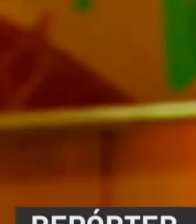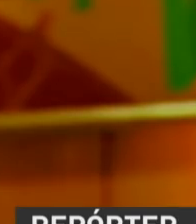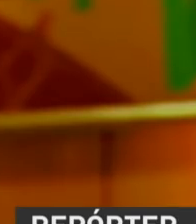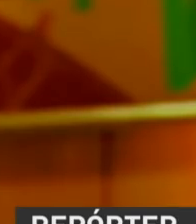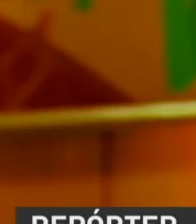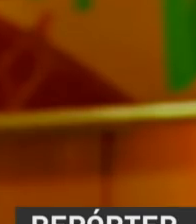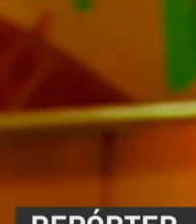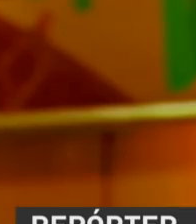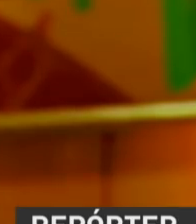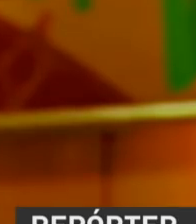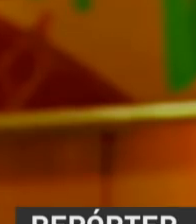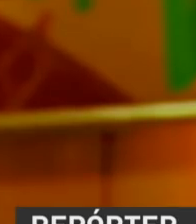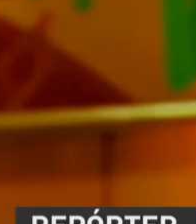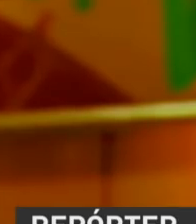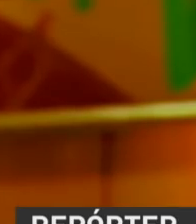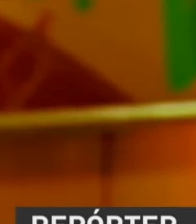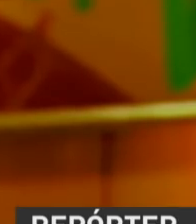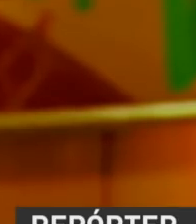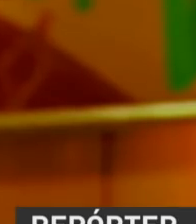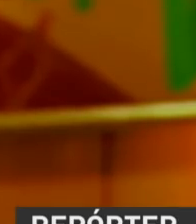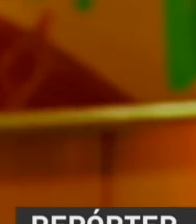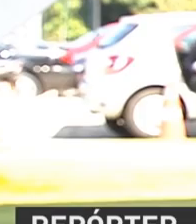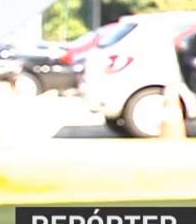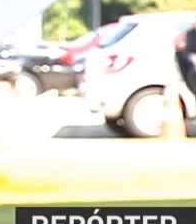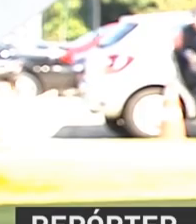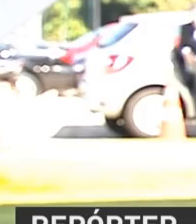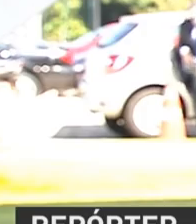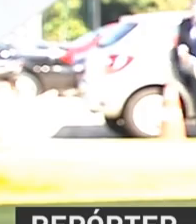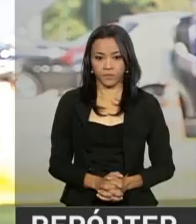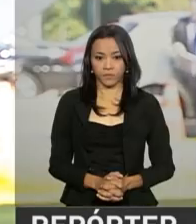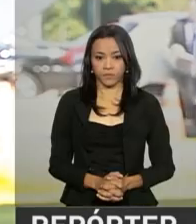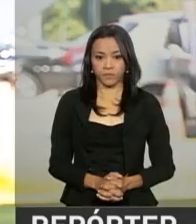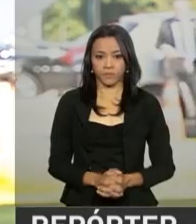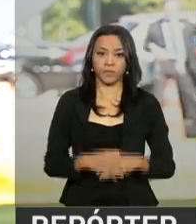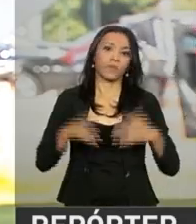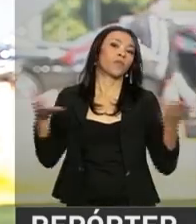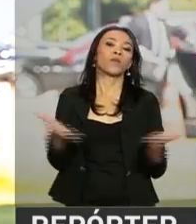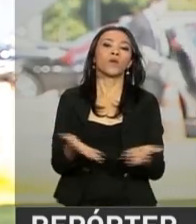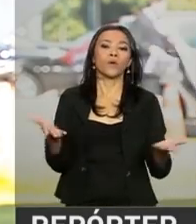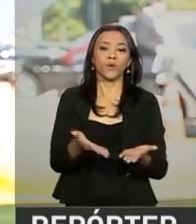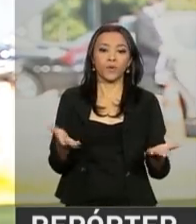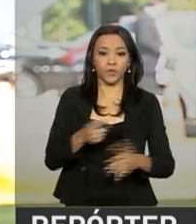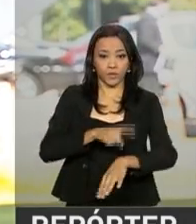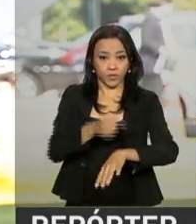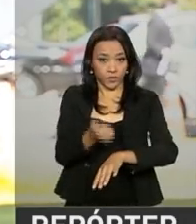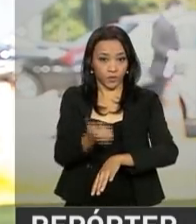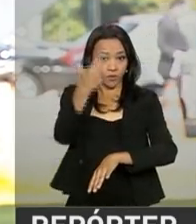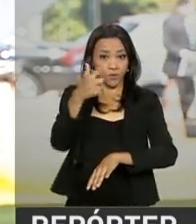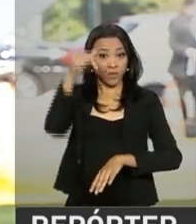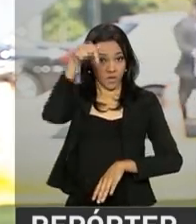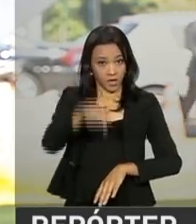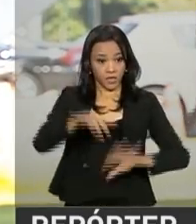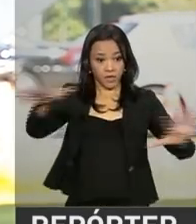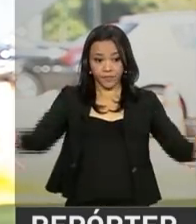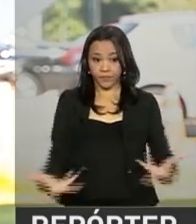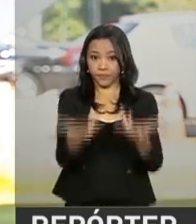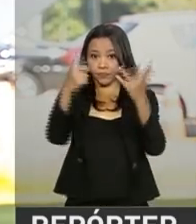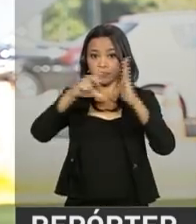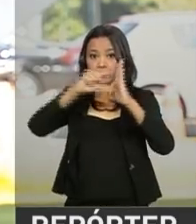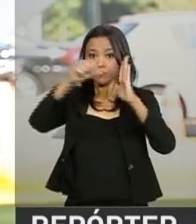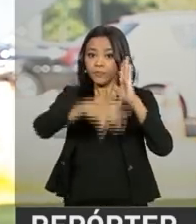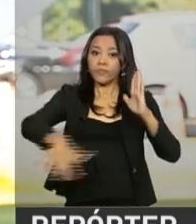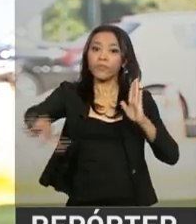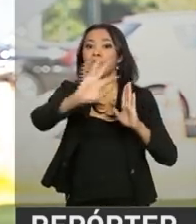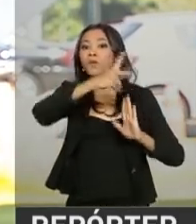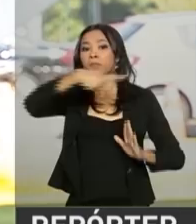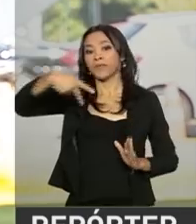orçamento para equilibrar as contas públicas. E hoje, ao meio-dia, em cerimônia aqui no Palácio do Planalto, o